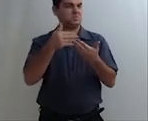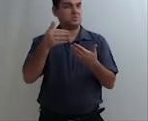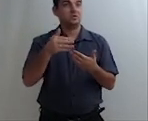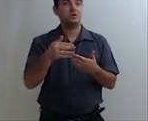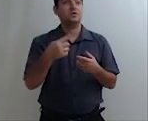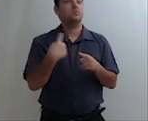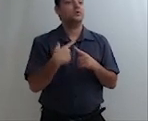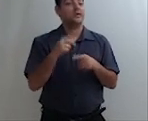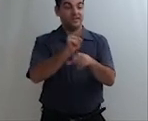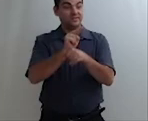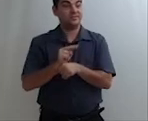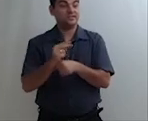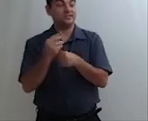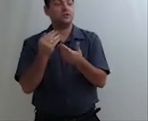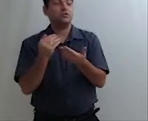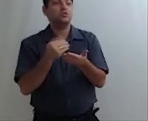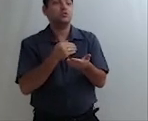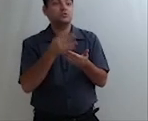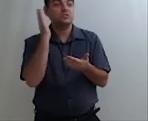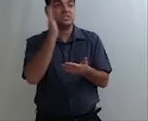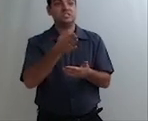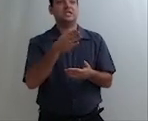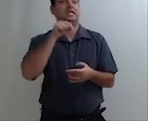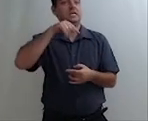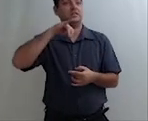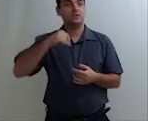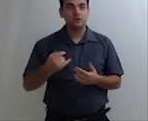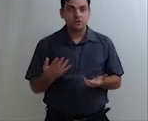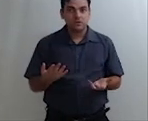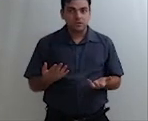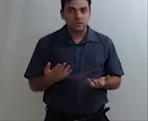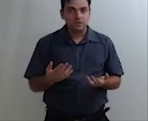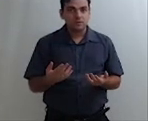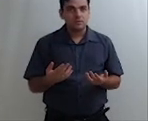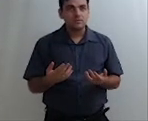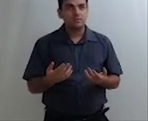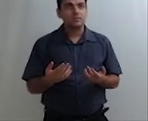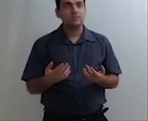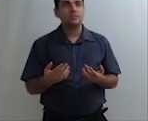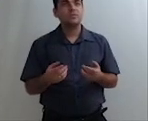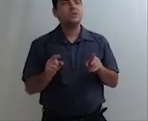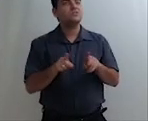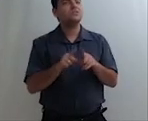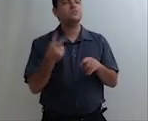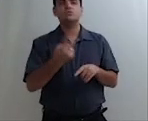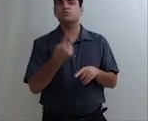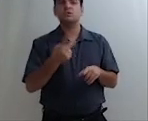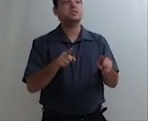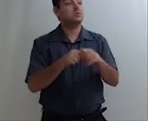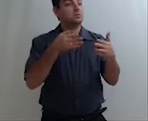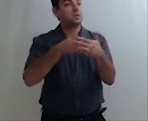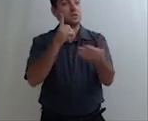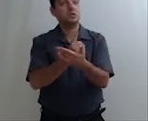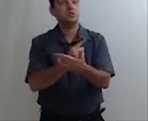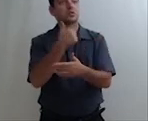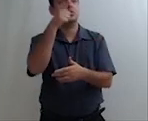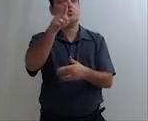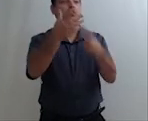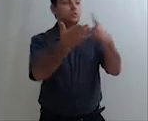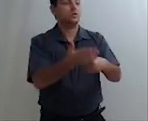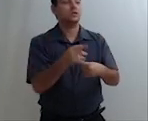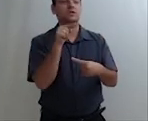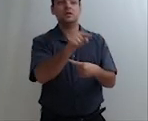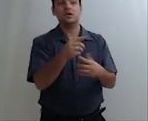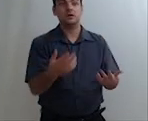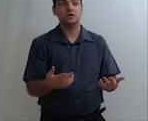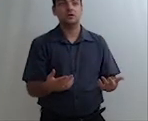abias Corpus e ao mesmo tempo opôs embargos de declaração contra o acordo que